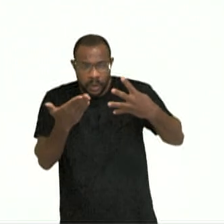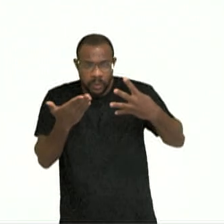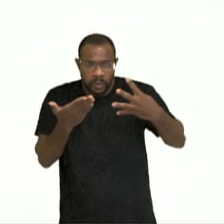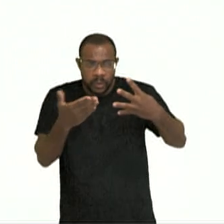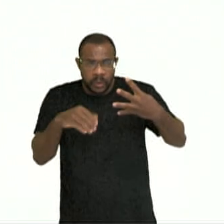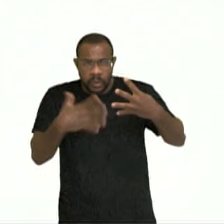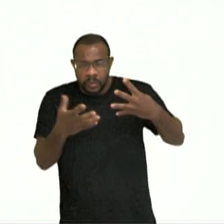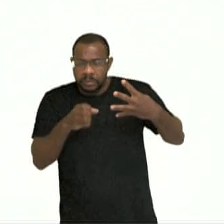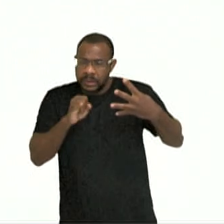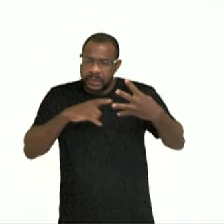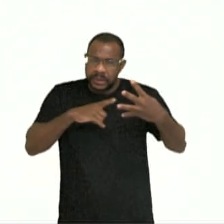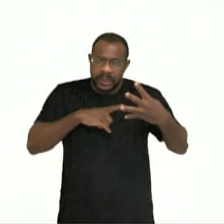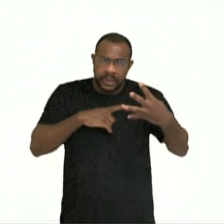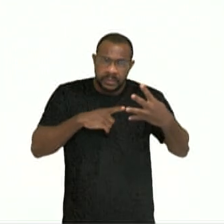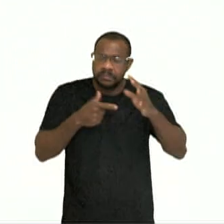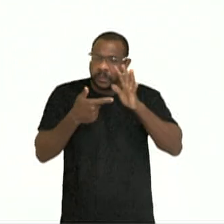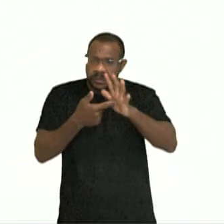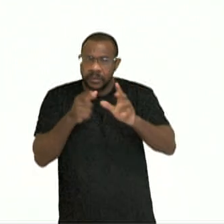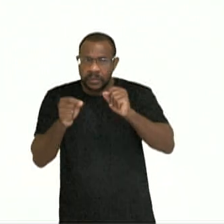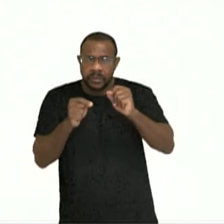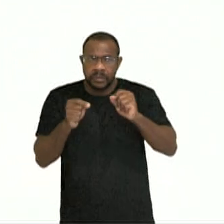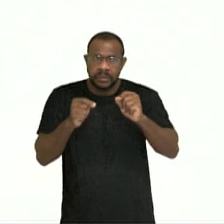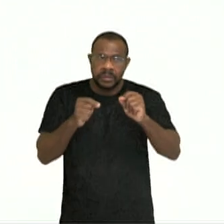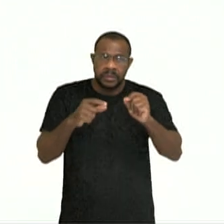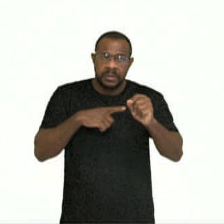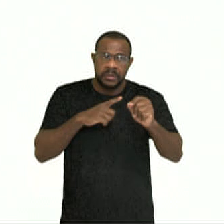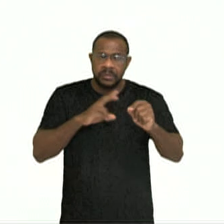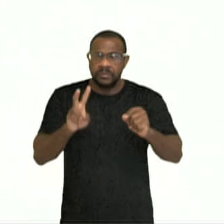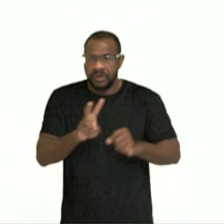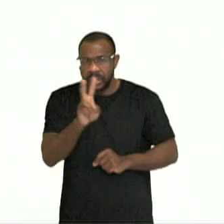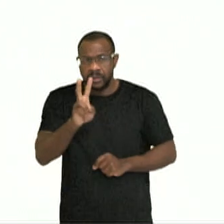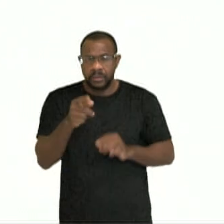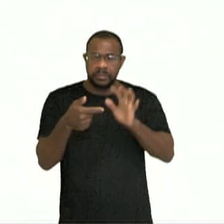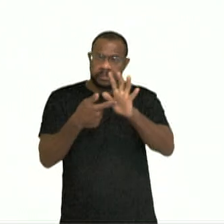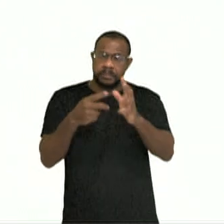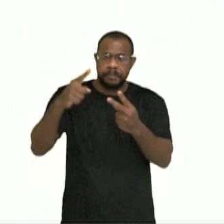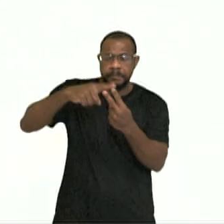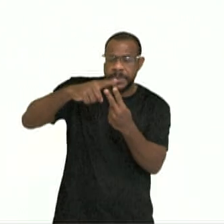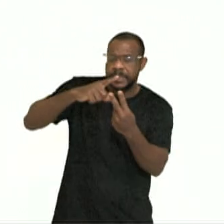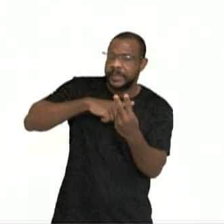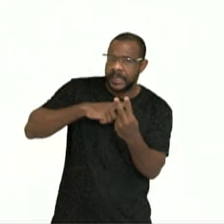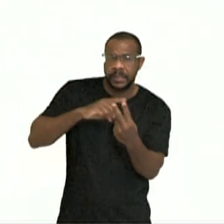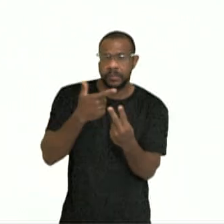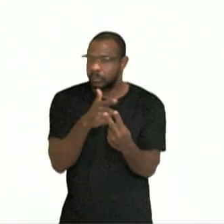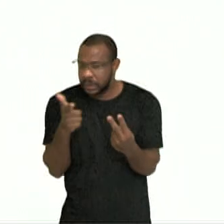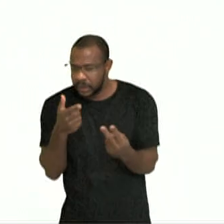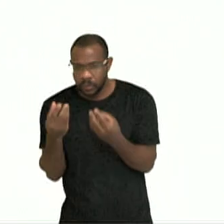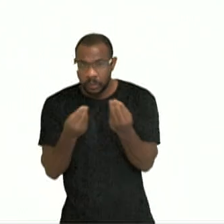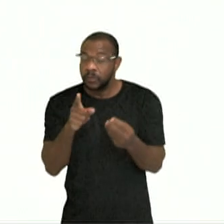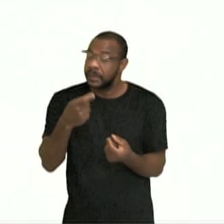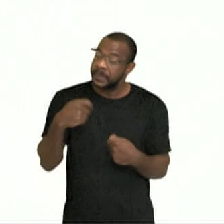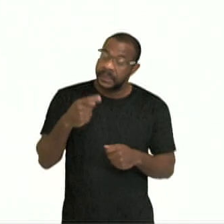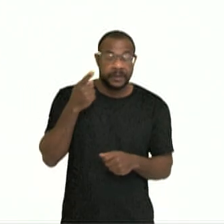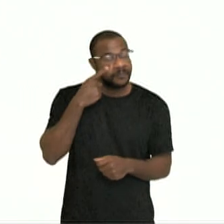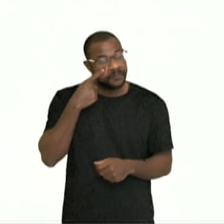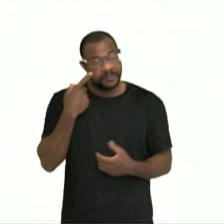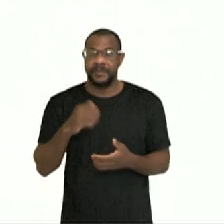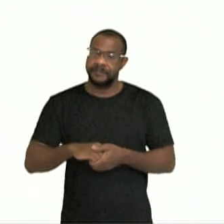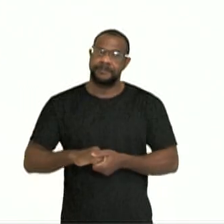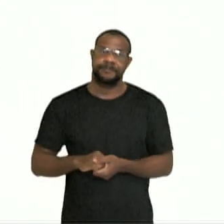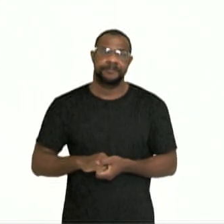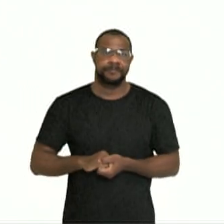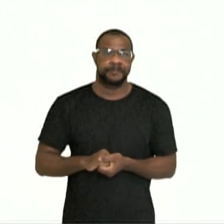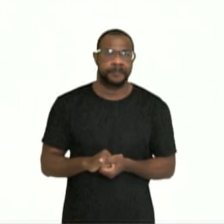se ele está indicando um valor, está deixando indicado com o valor de π ou não, você vai ter que ver de acordo com a